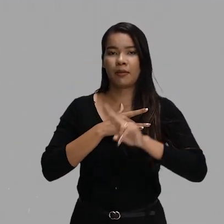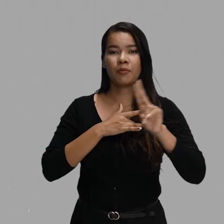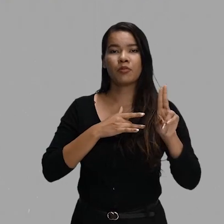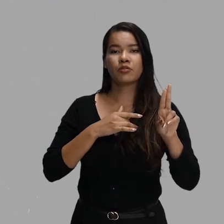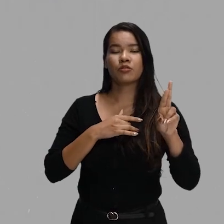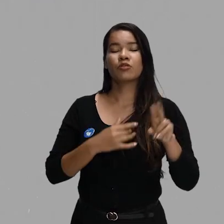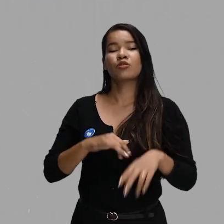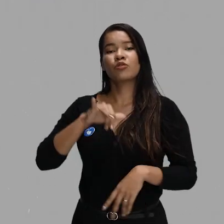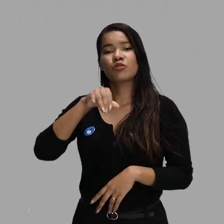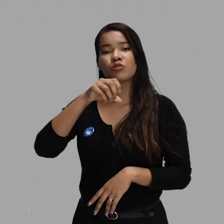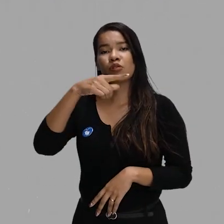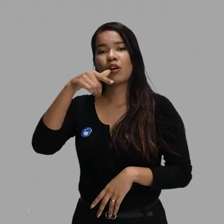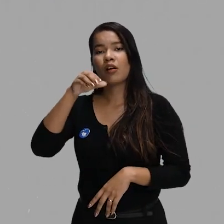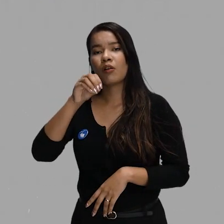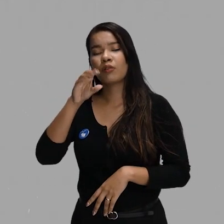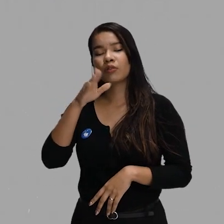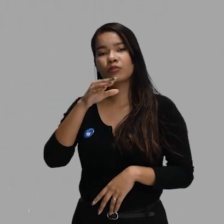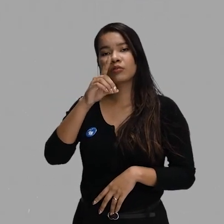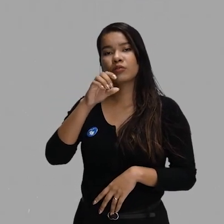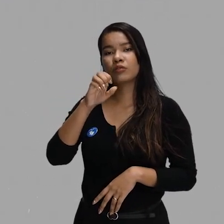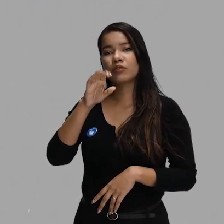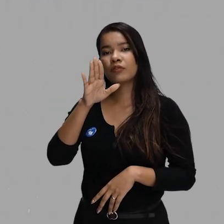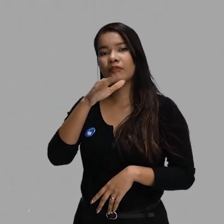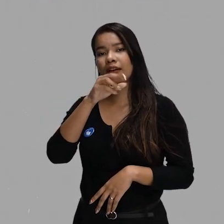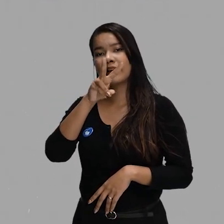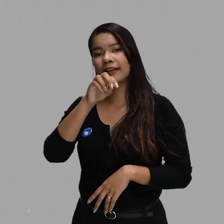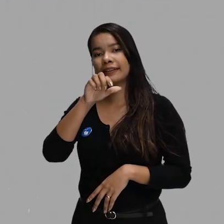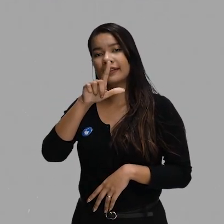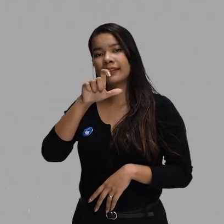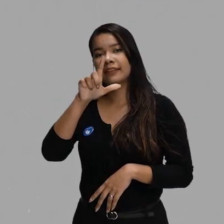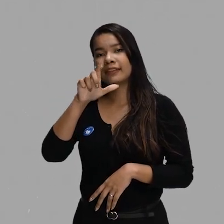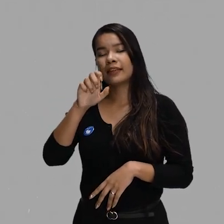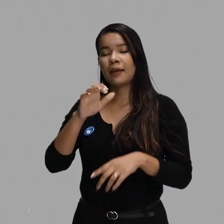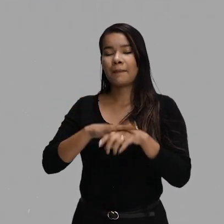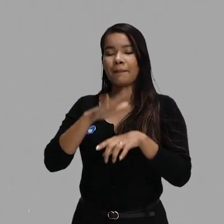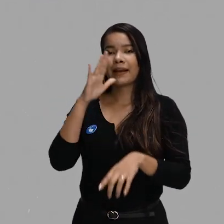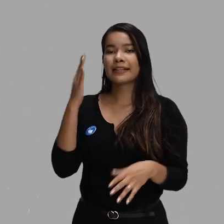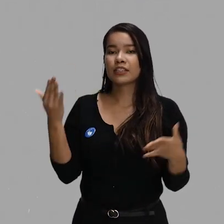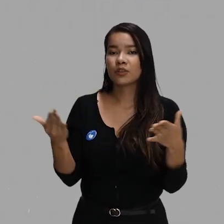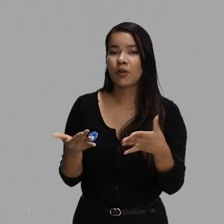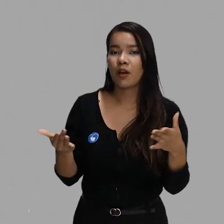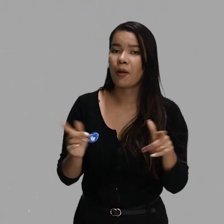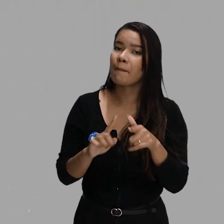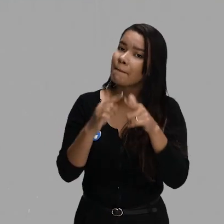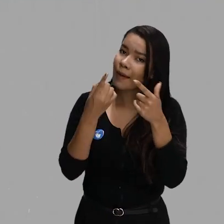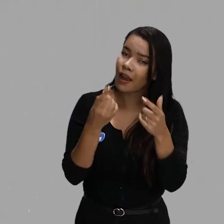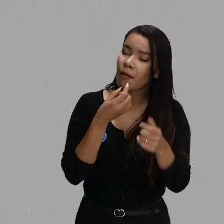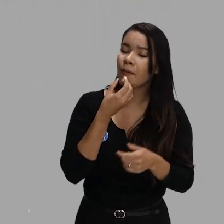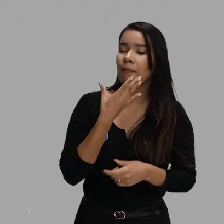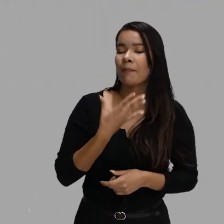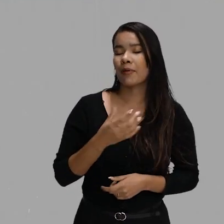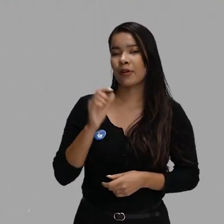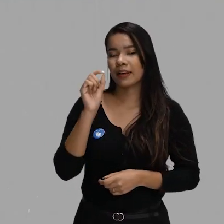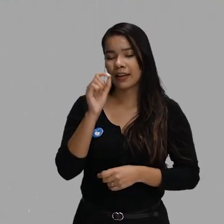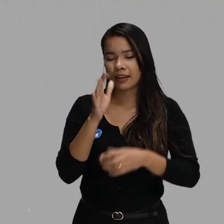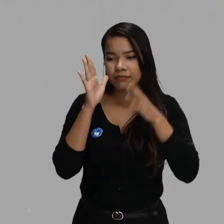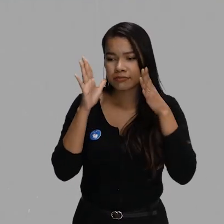mais contemporânea, mas serve para nos chamar a atenção de como é legal